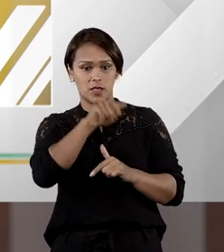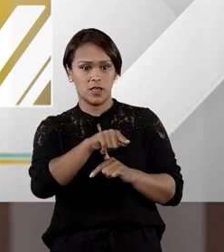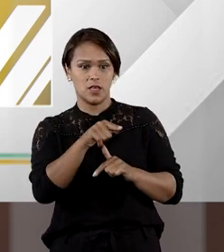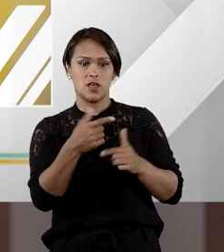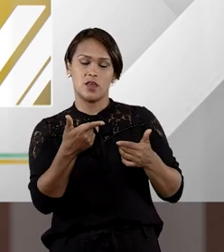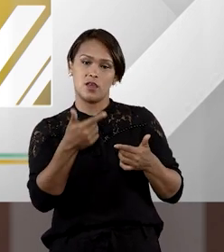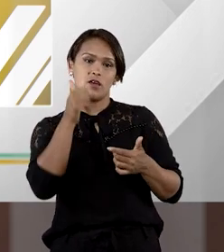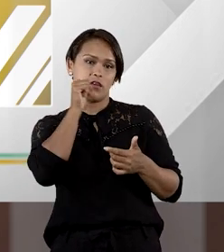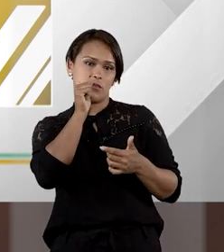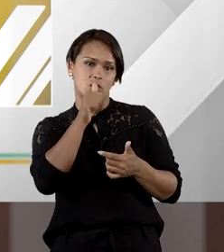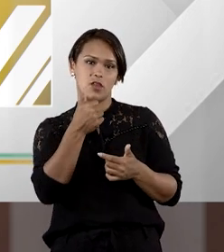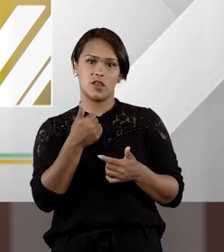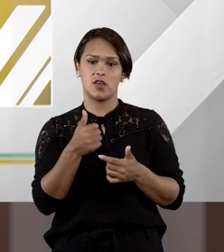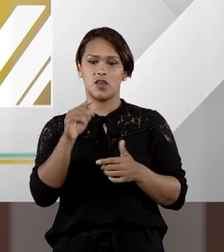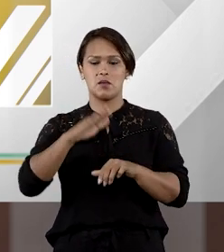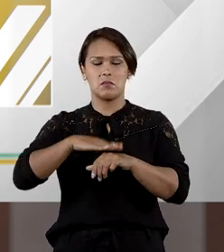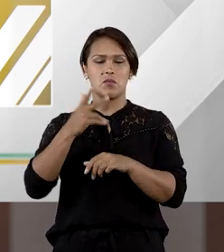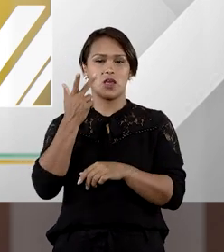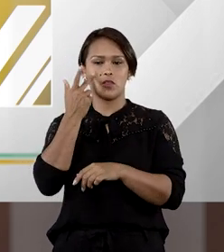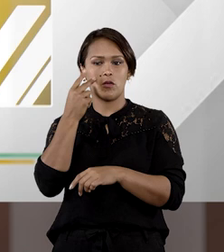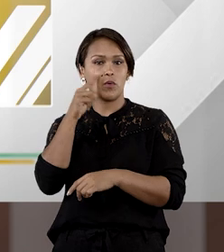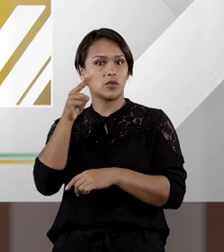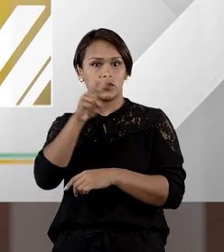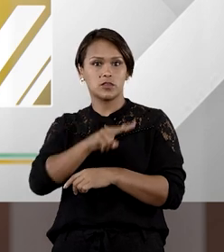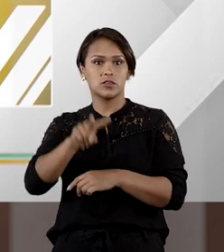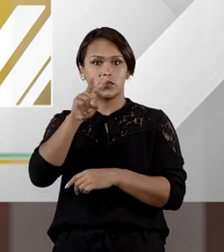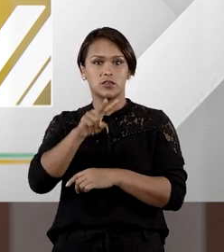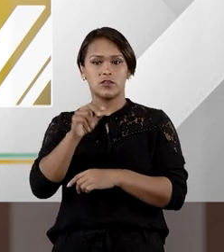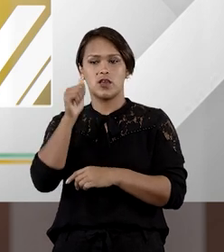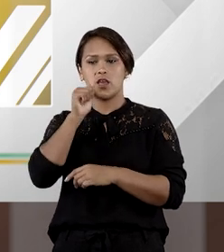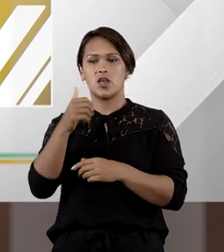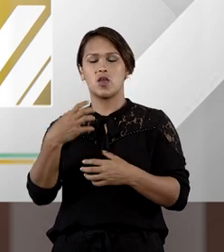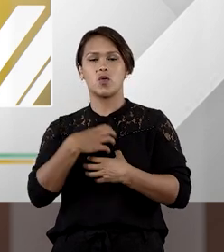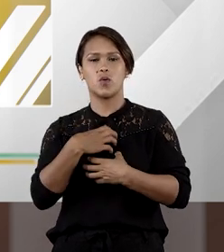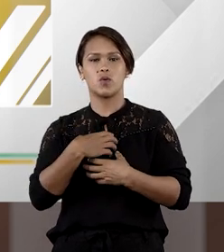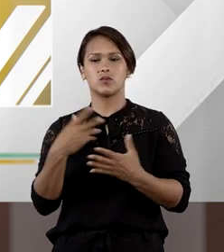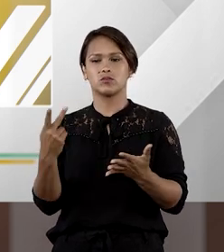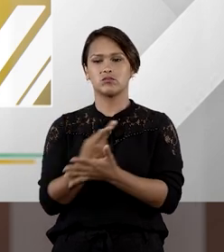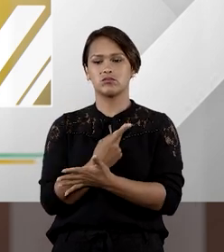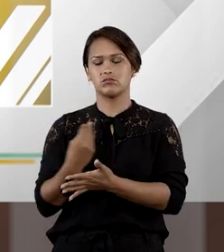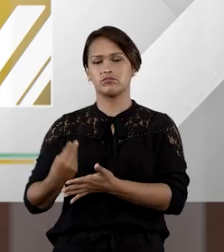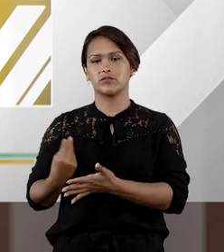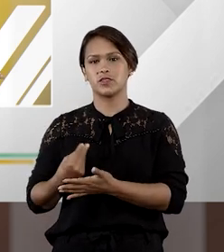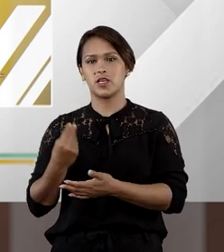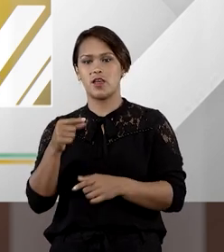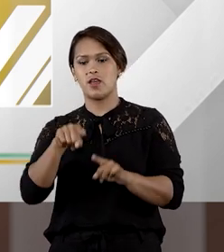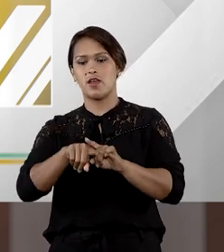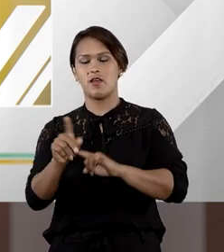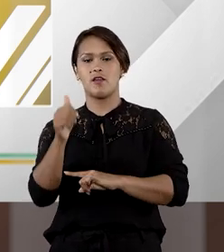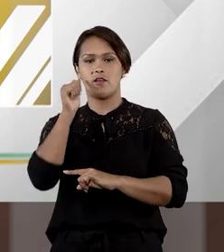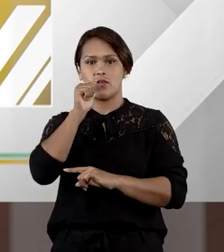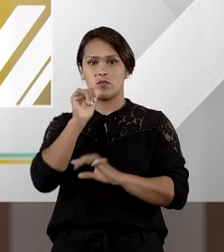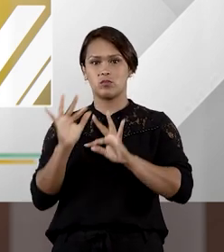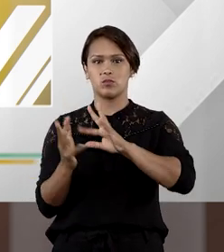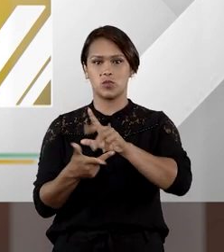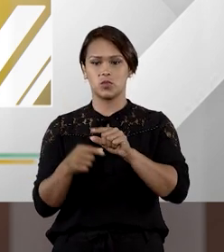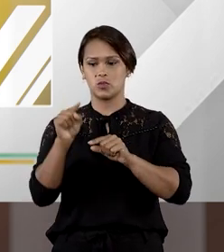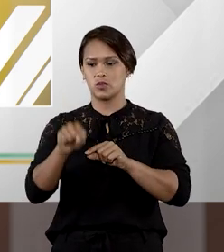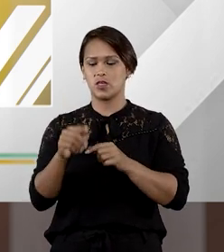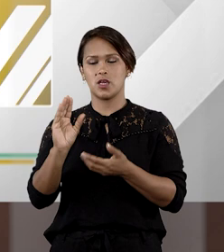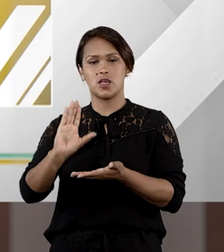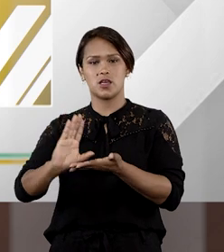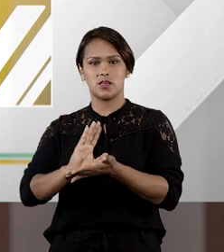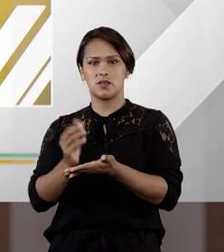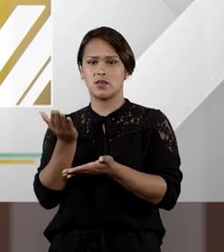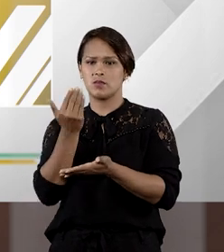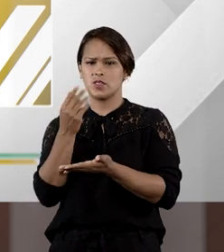caso da mulher, né, que é mais comum a gente ver essa situação presente no âmbito das mulheres, essa pensão,